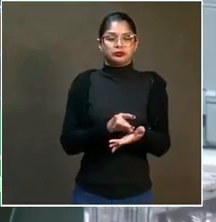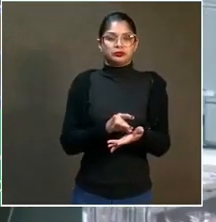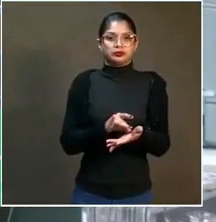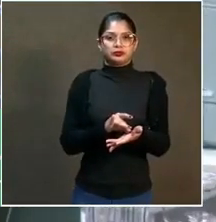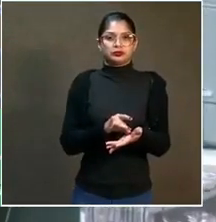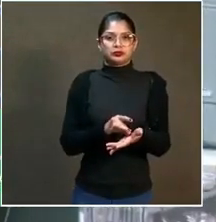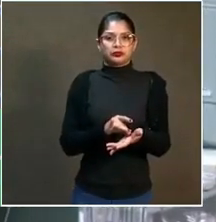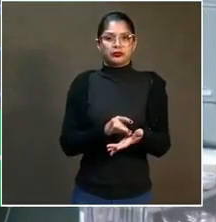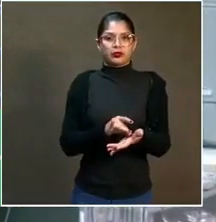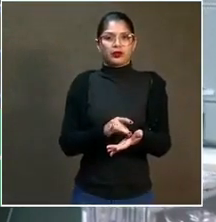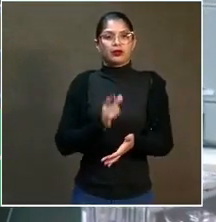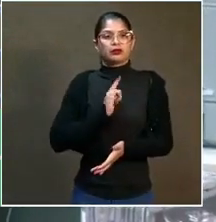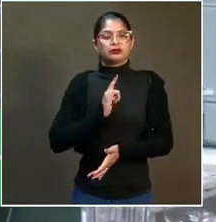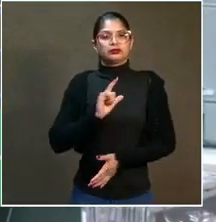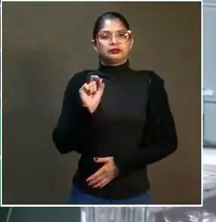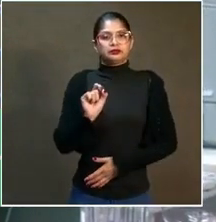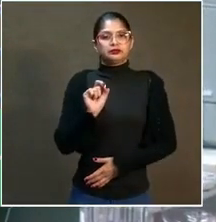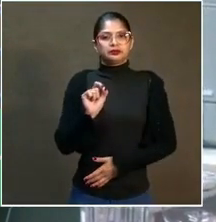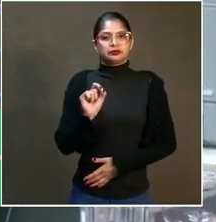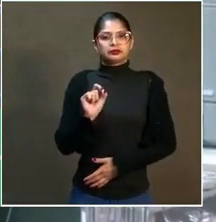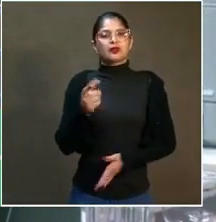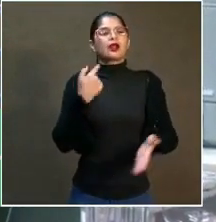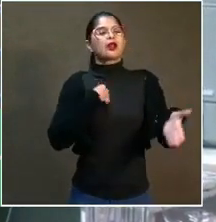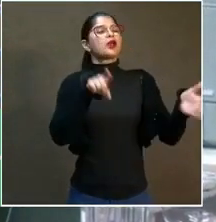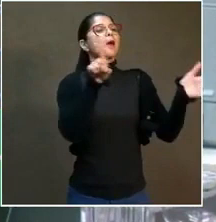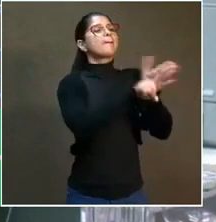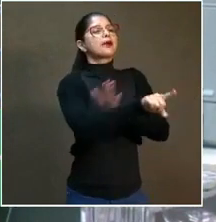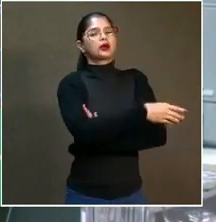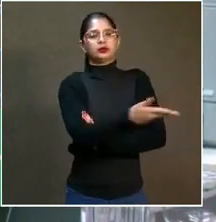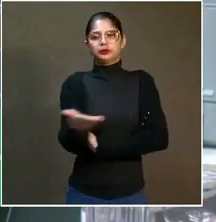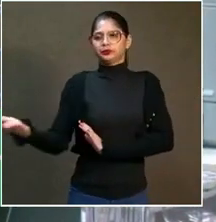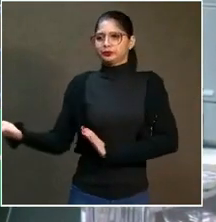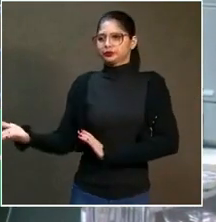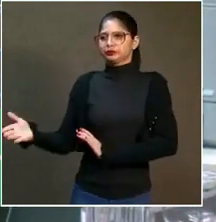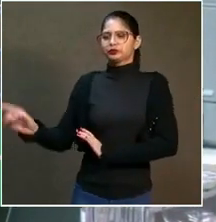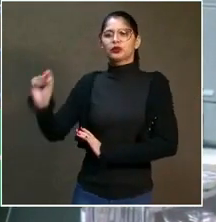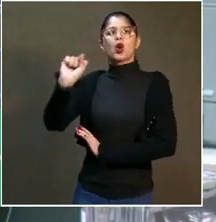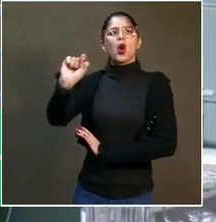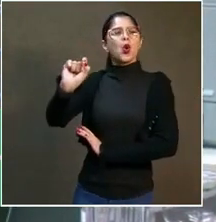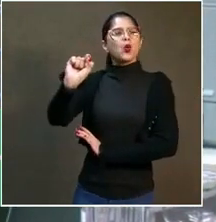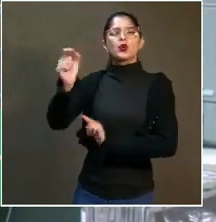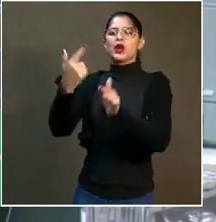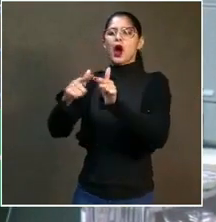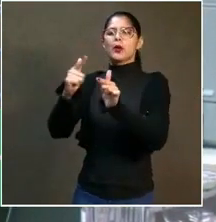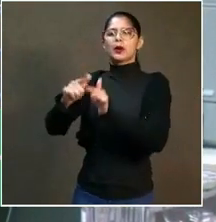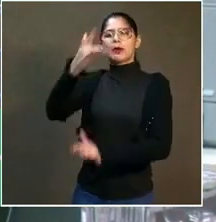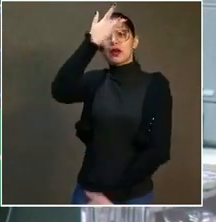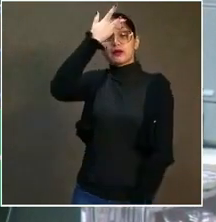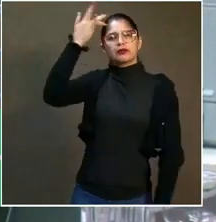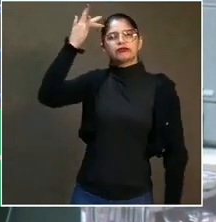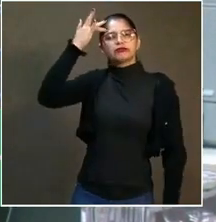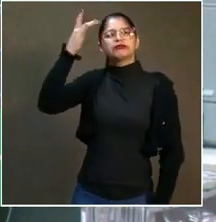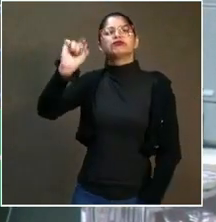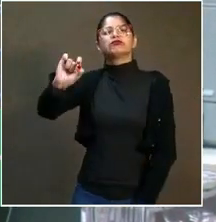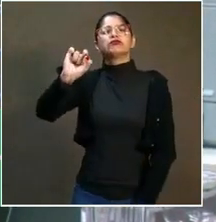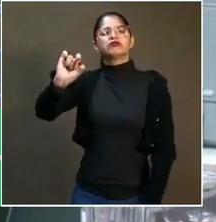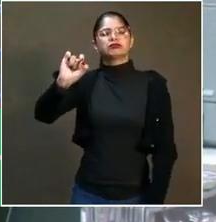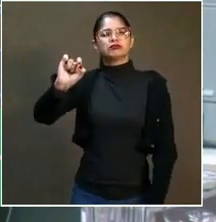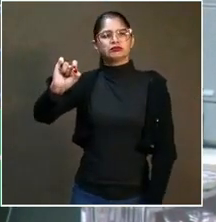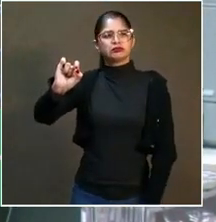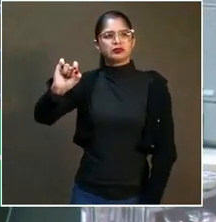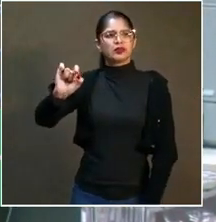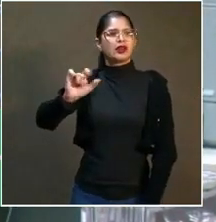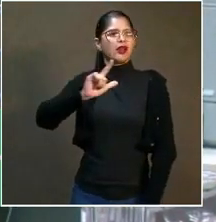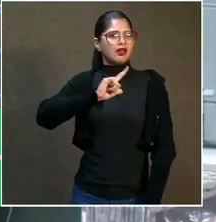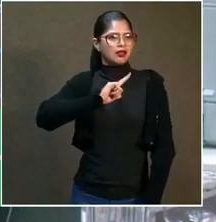de fato, tenha. E eu pergunto a vossas excelências, o que é a perturbação de saúde mental? Ele teve uma perturbação de saúde mental